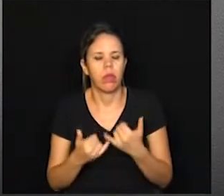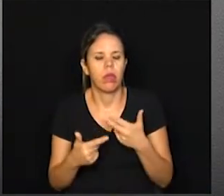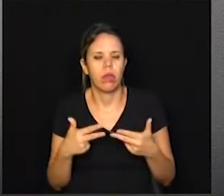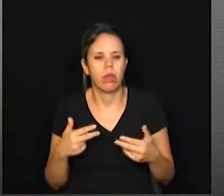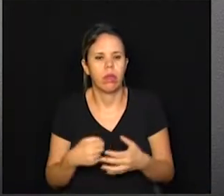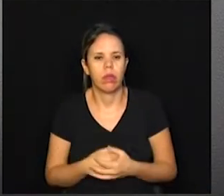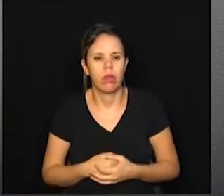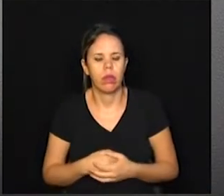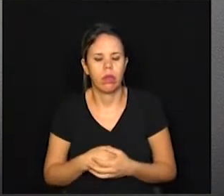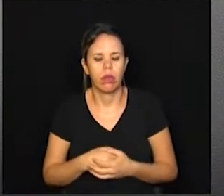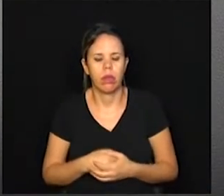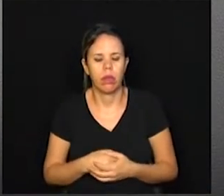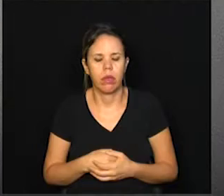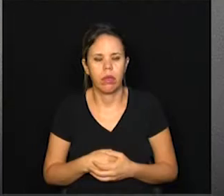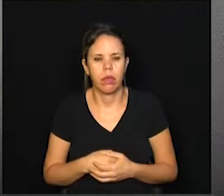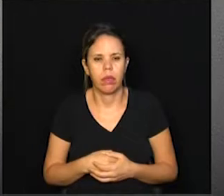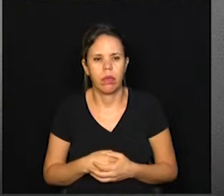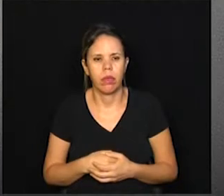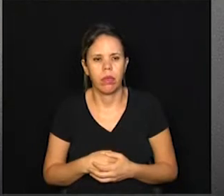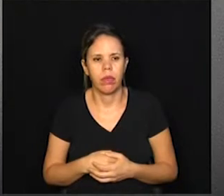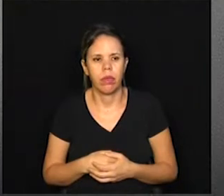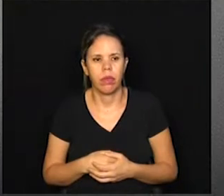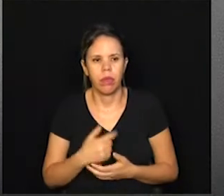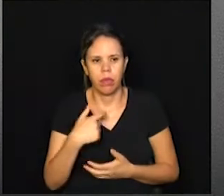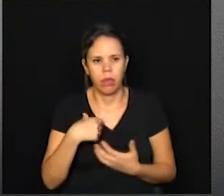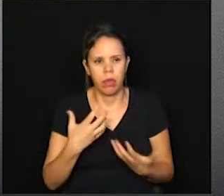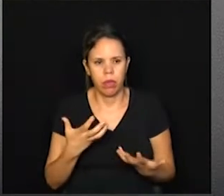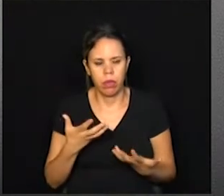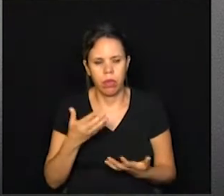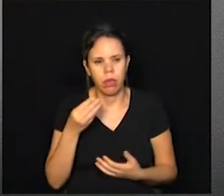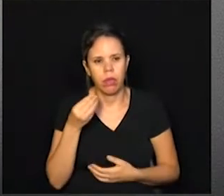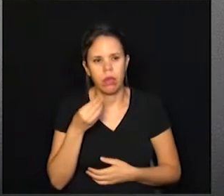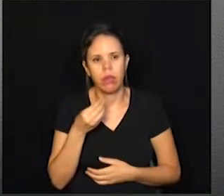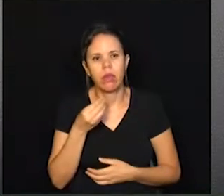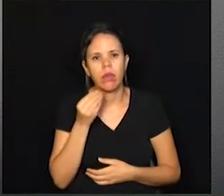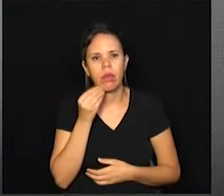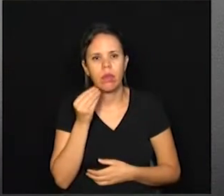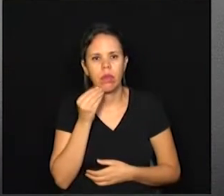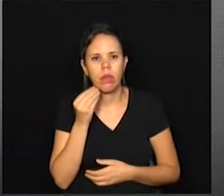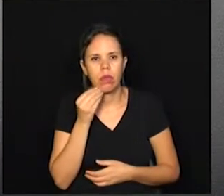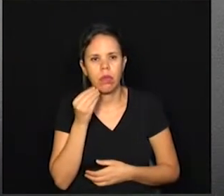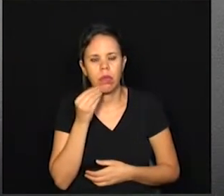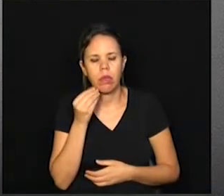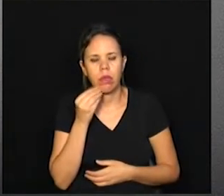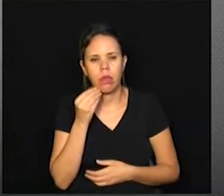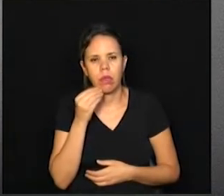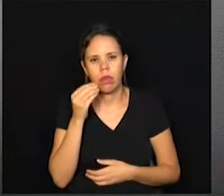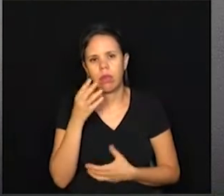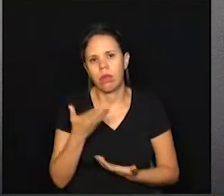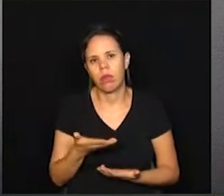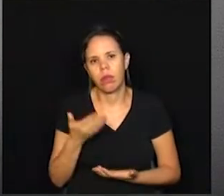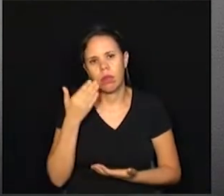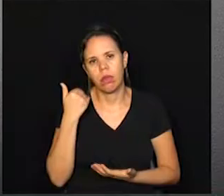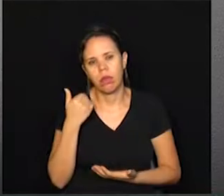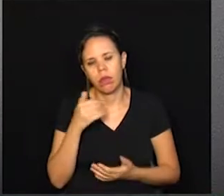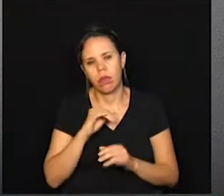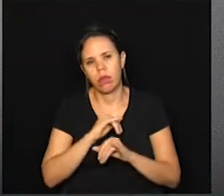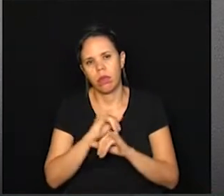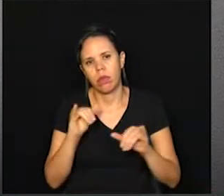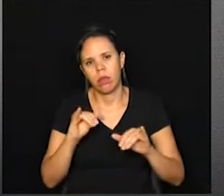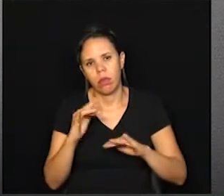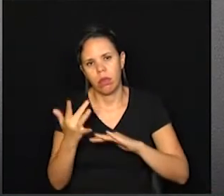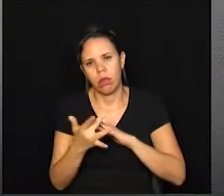assim. Mas eu quero aproveitar a oportunidade que os representantes do Grupo RAC estão aqui, mas para a mídia, de um modo